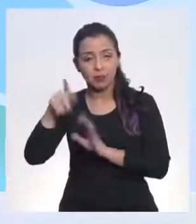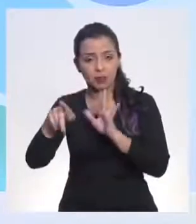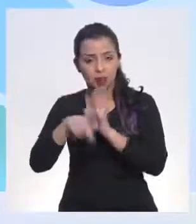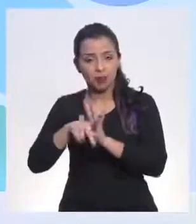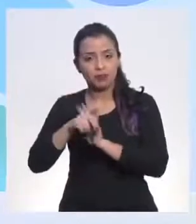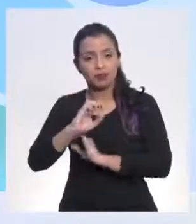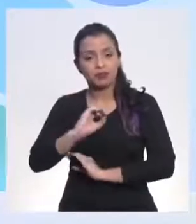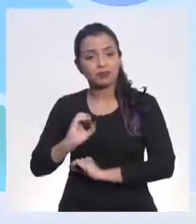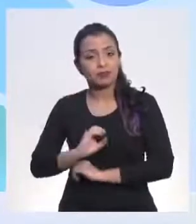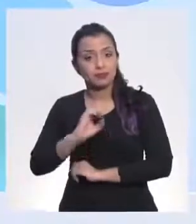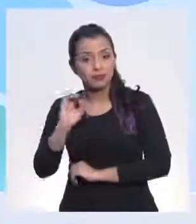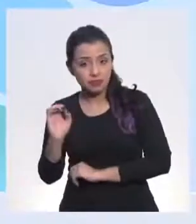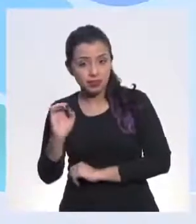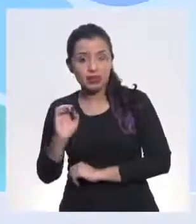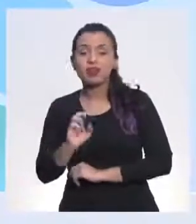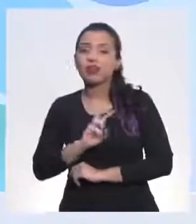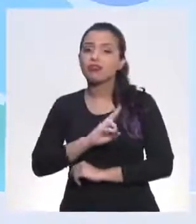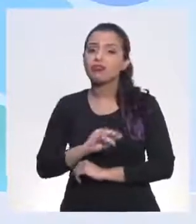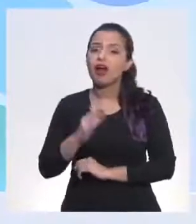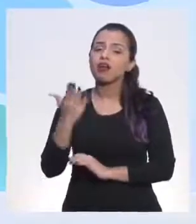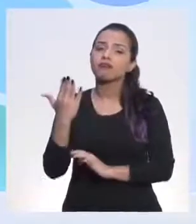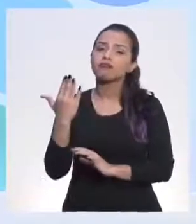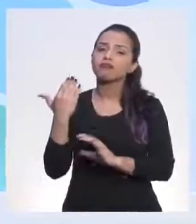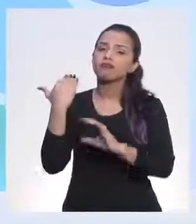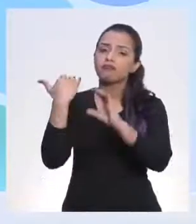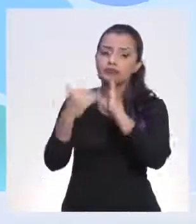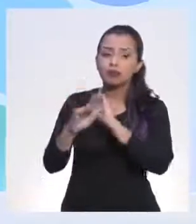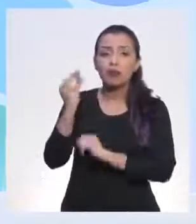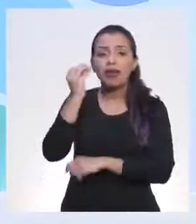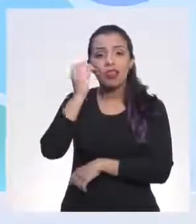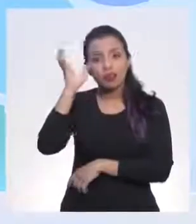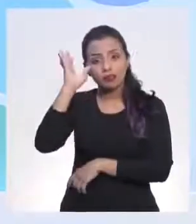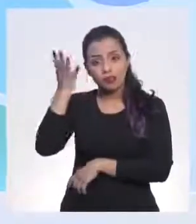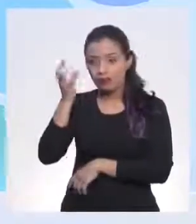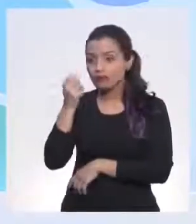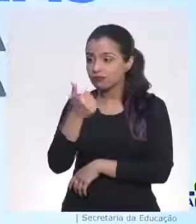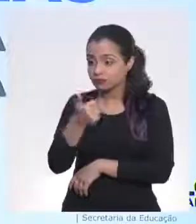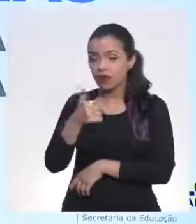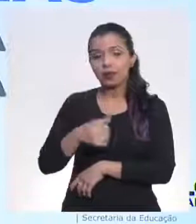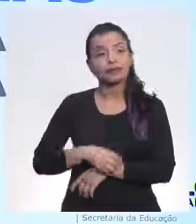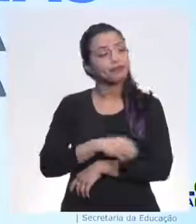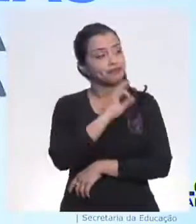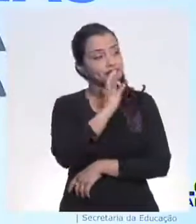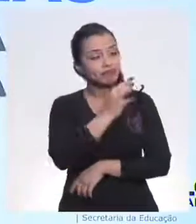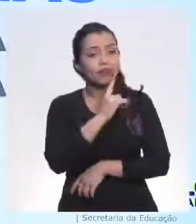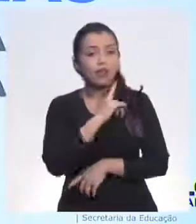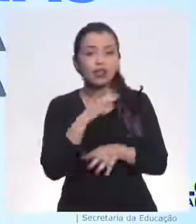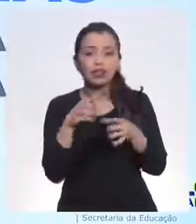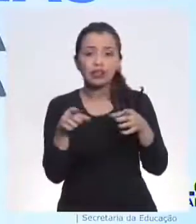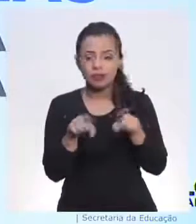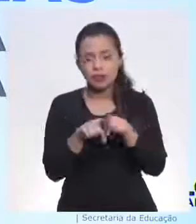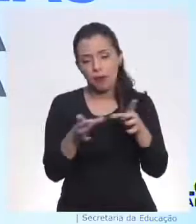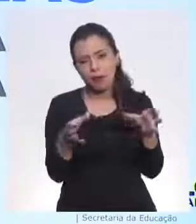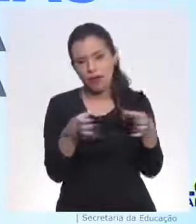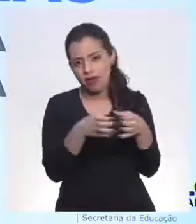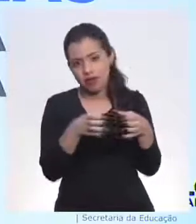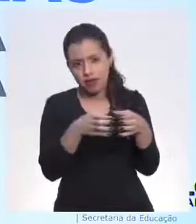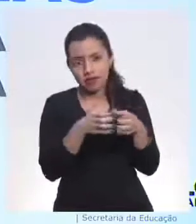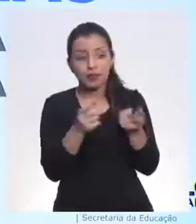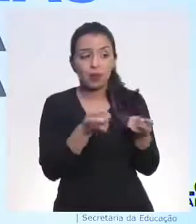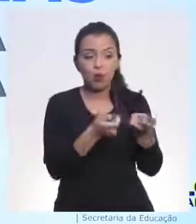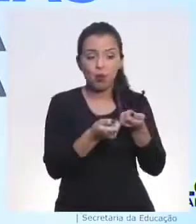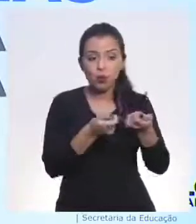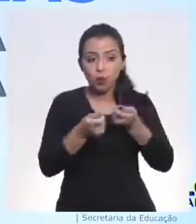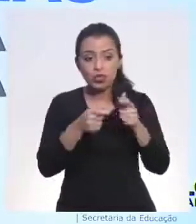cmsp.mate@gmail.com, que daí a gente manda as orientações e resolve essa situação, né? Isso mesmo. E também temos uma equipe aí trabalhando, né,